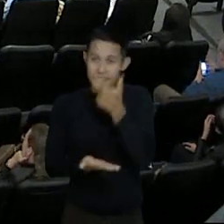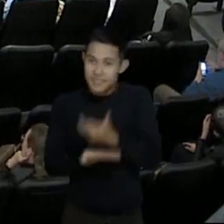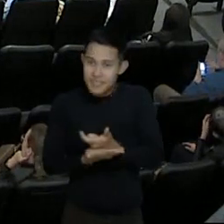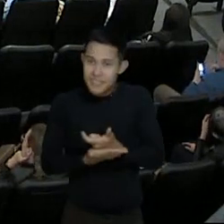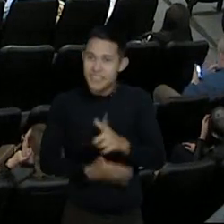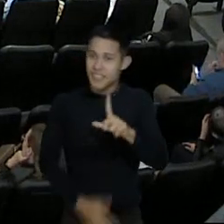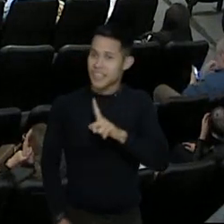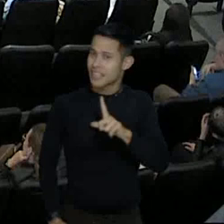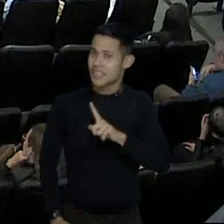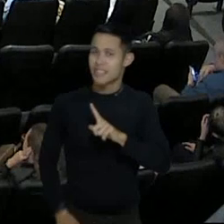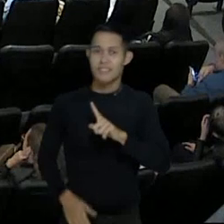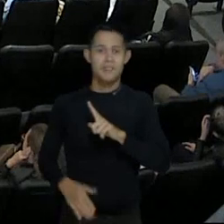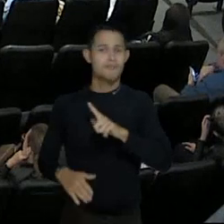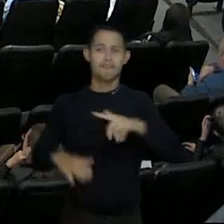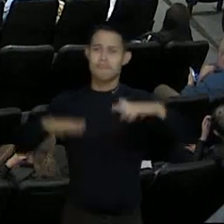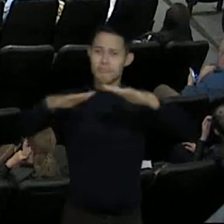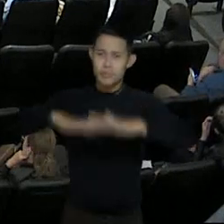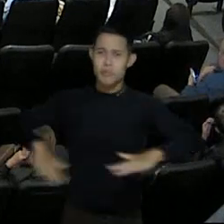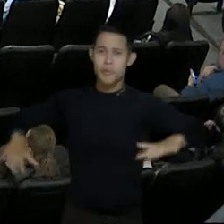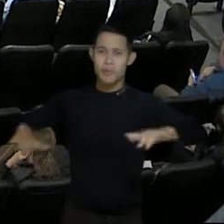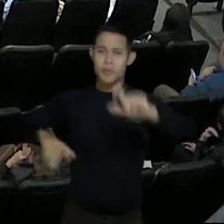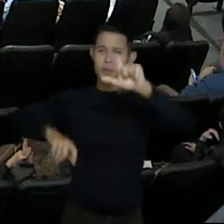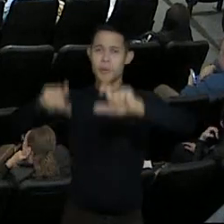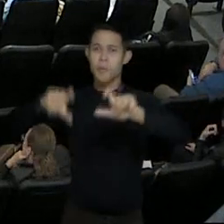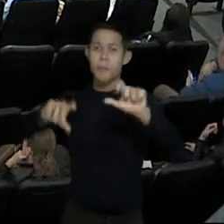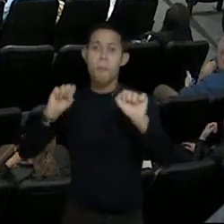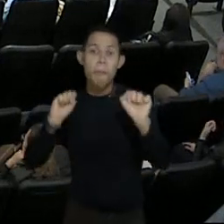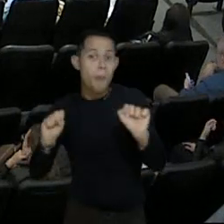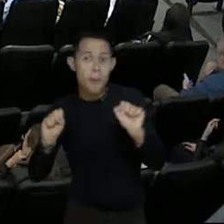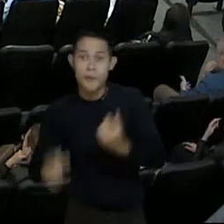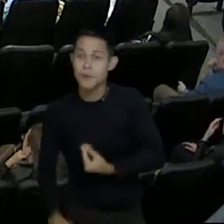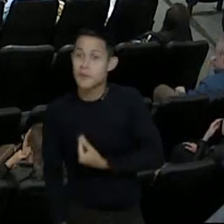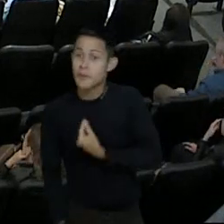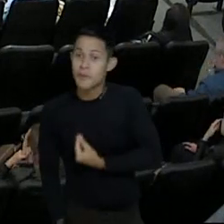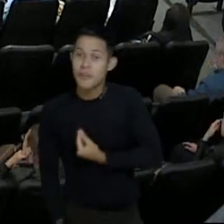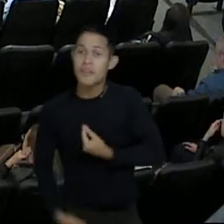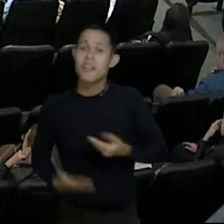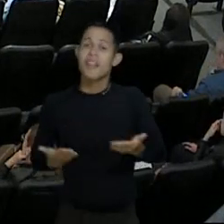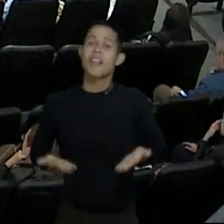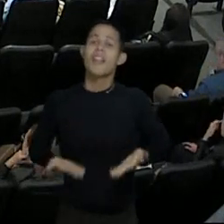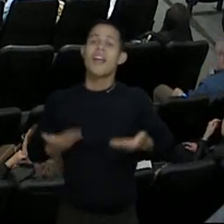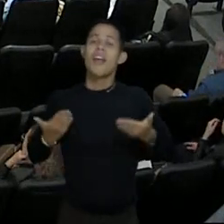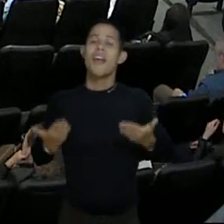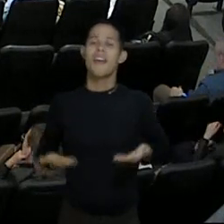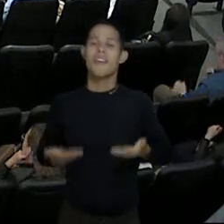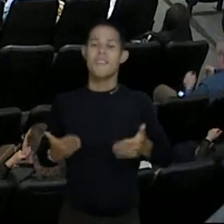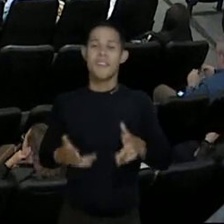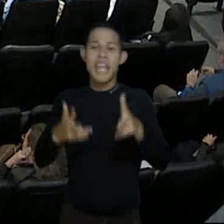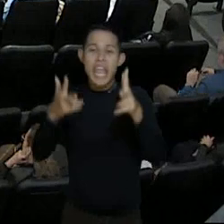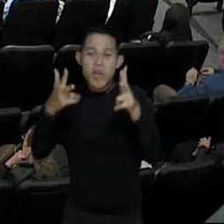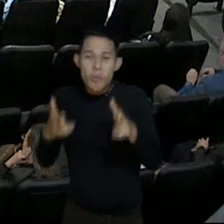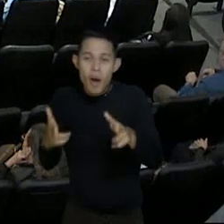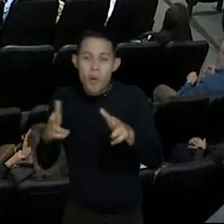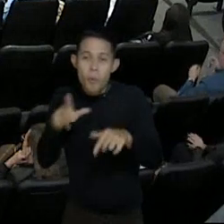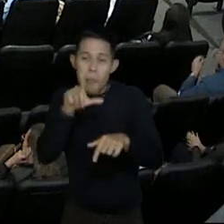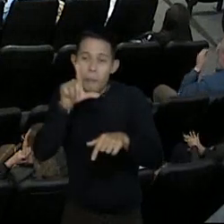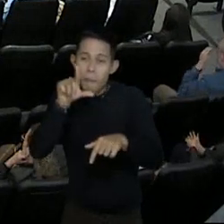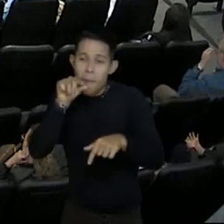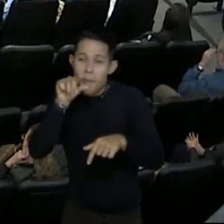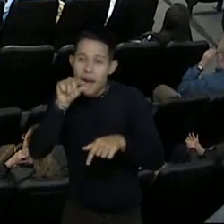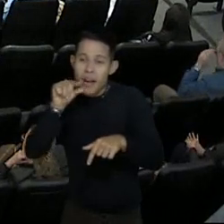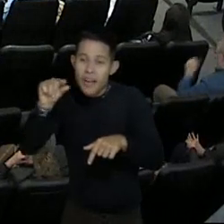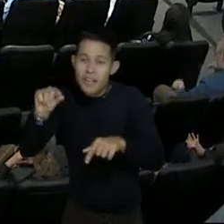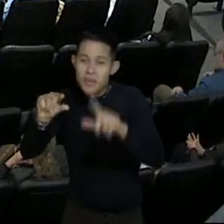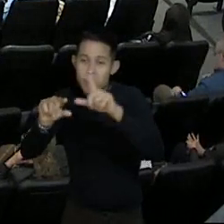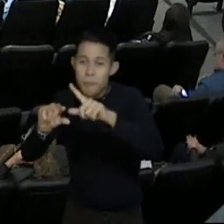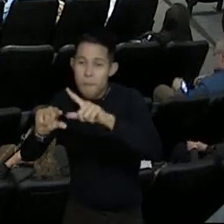pessoas podem viver leve com as penas que tem Todos nós